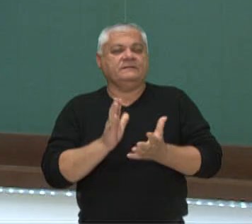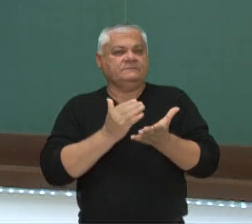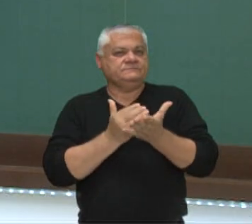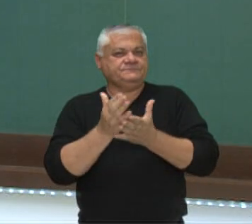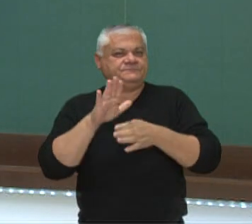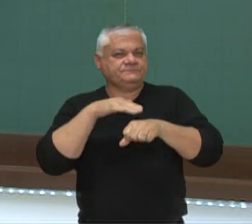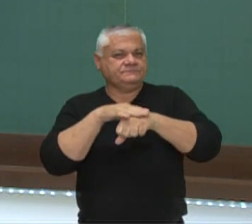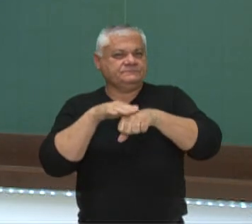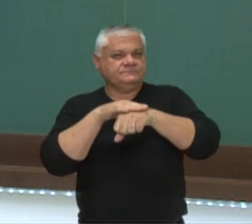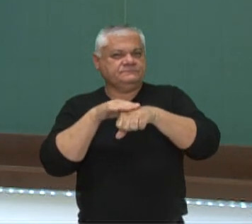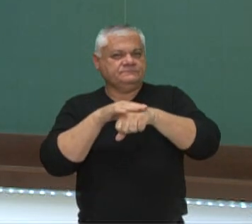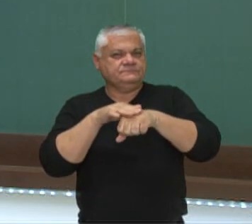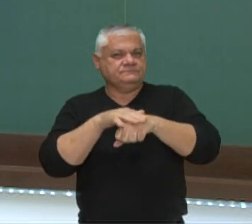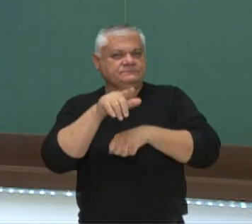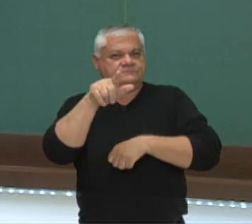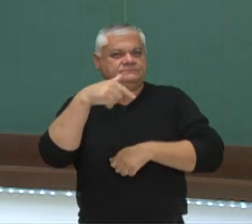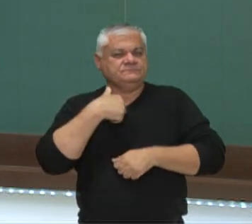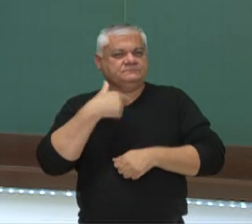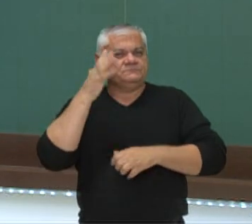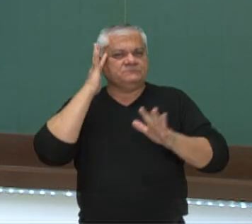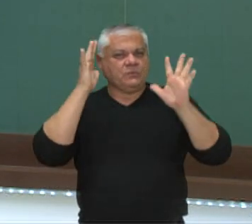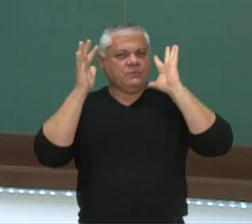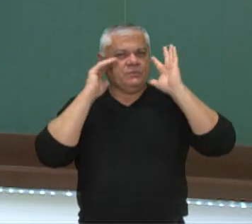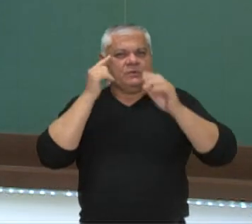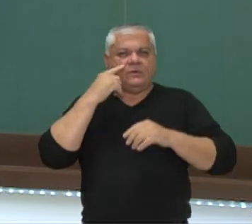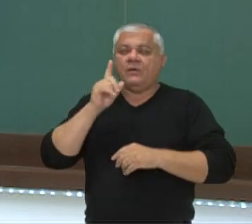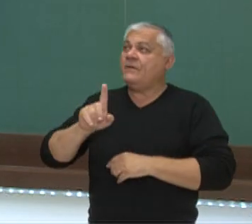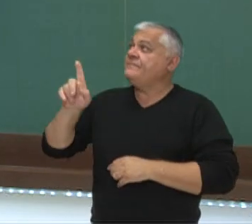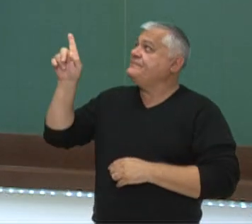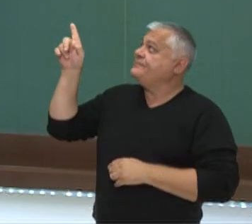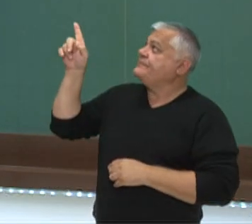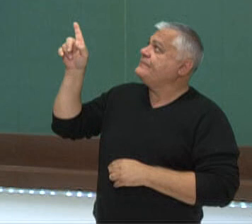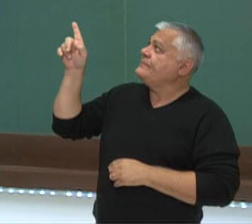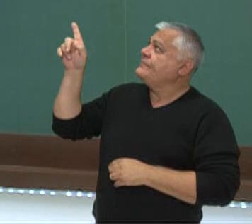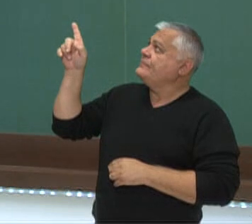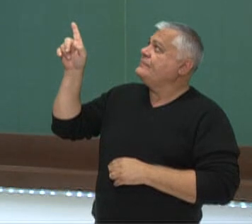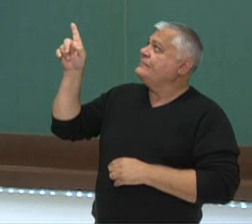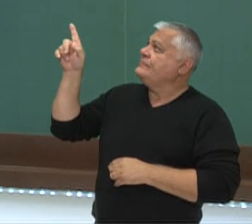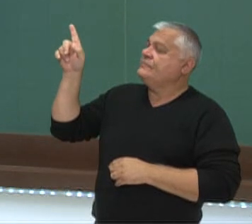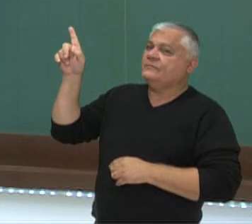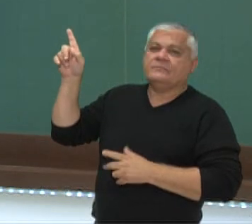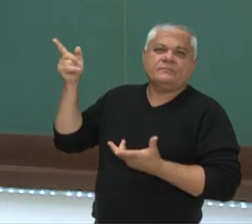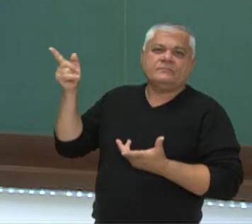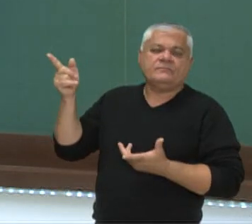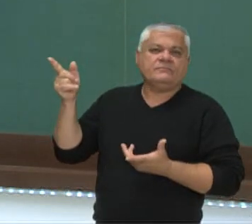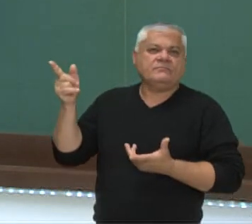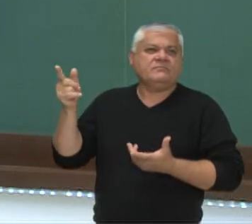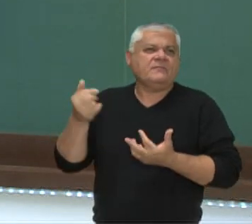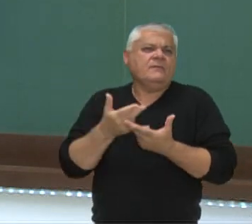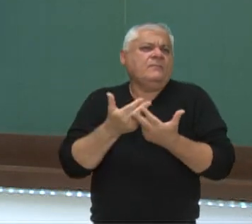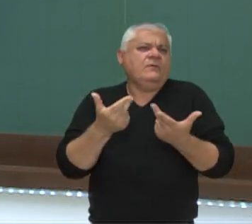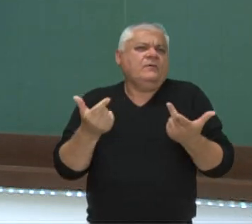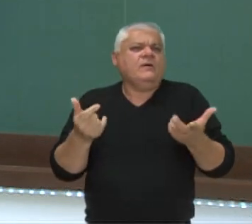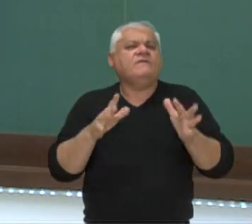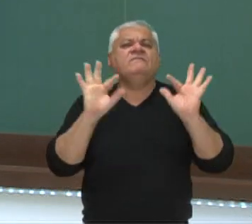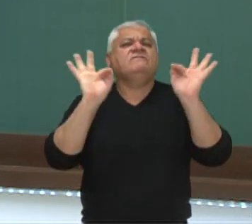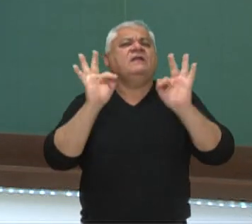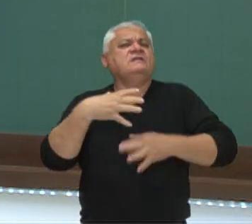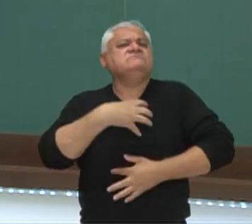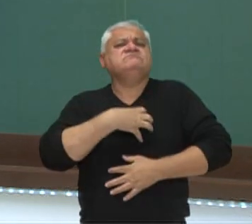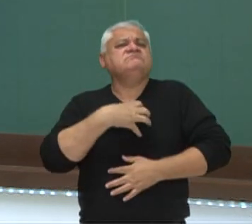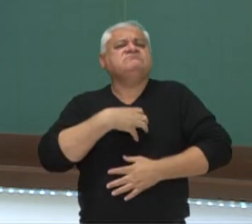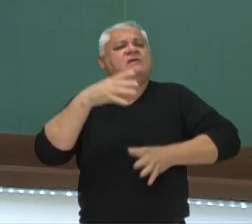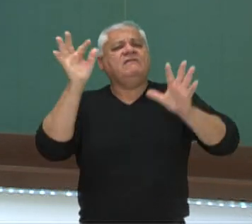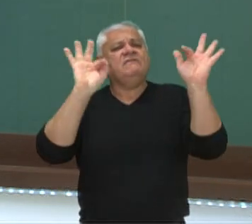Iniciando, gostaria de refletir com você sobre esse assunto: como ser feliz com pouco. Você se considera uma